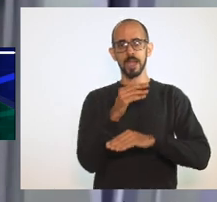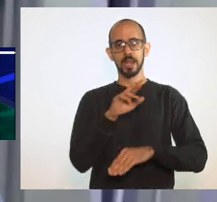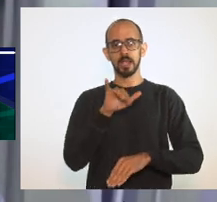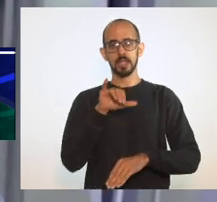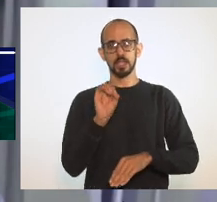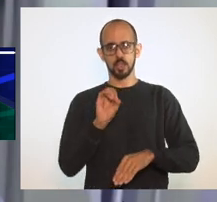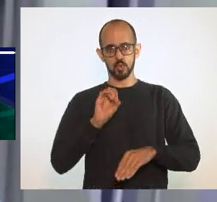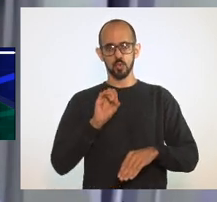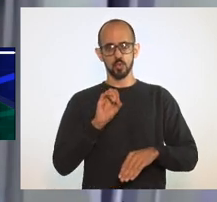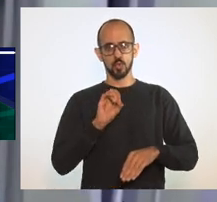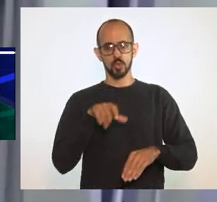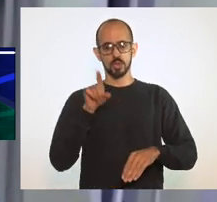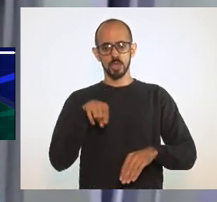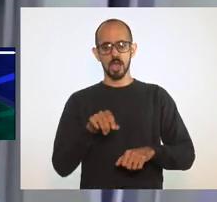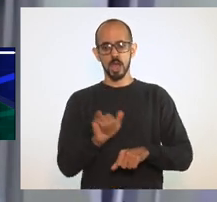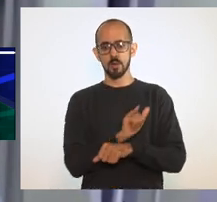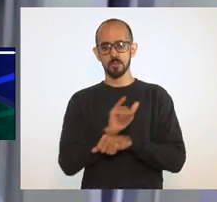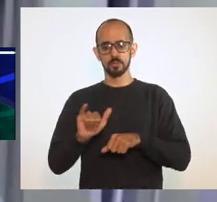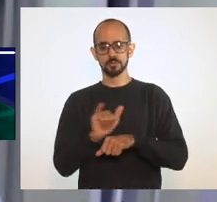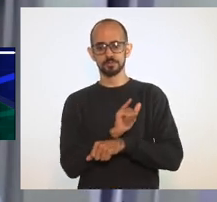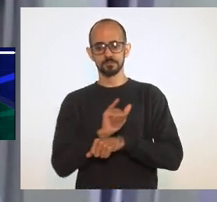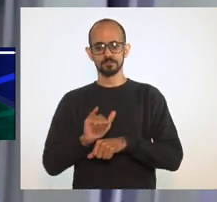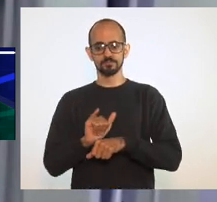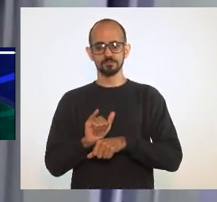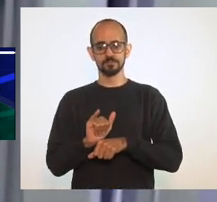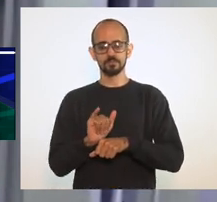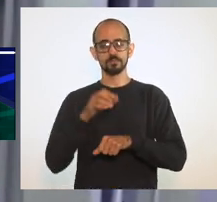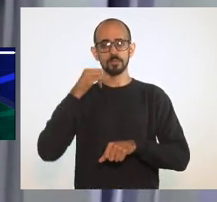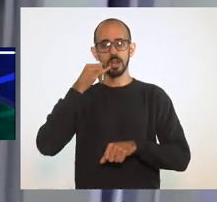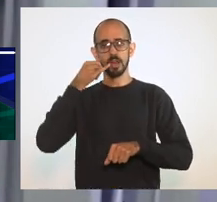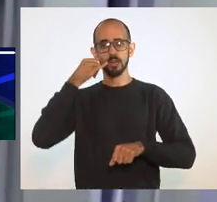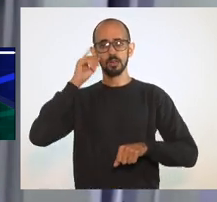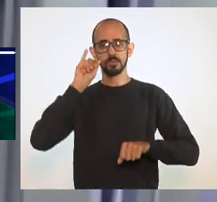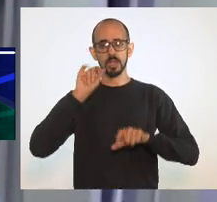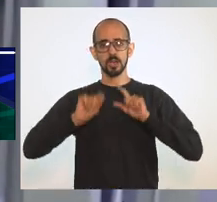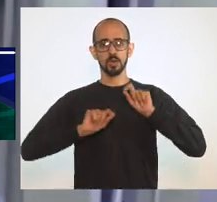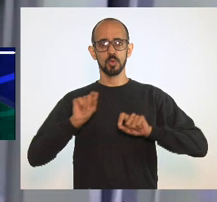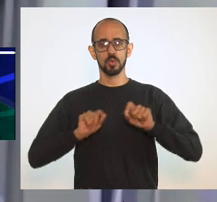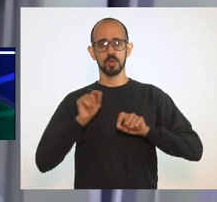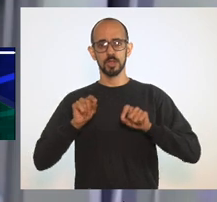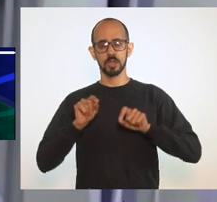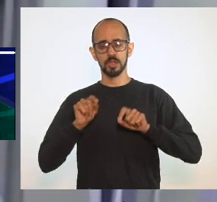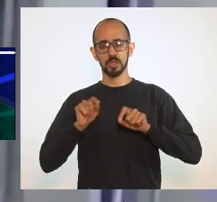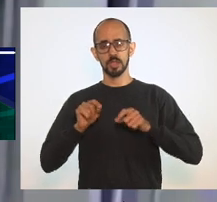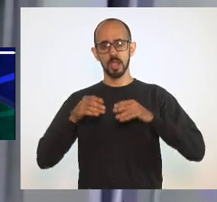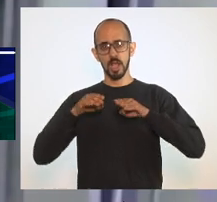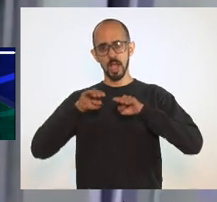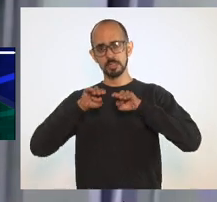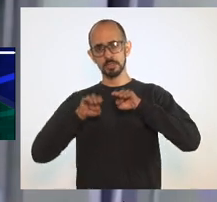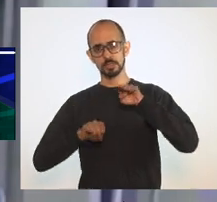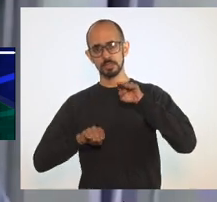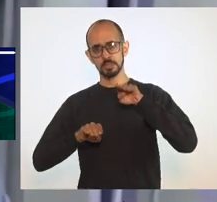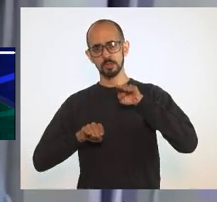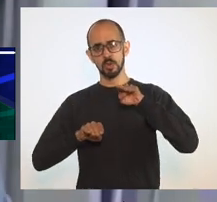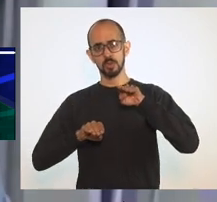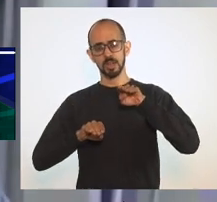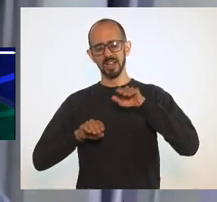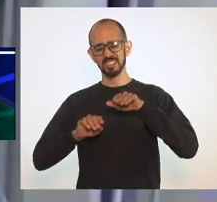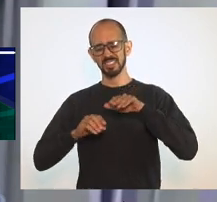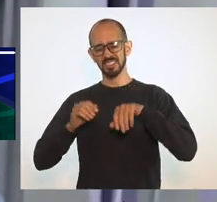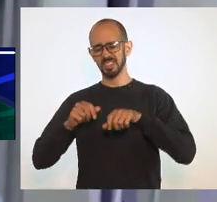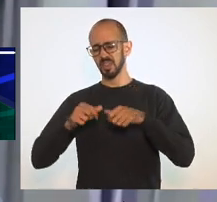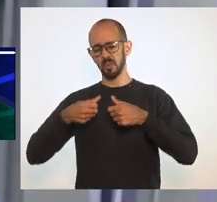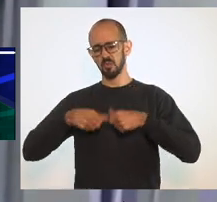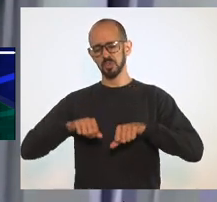um instrumento de combate às desigualdades que se aprofundaram